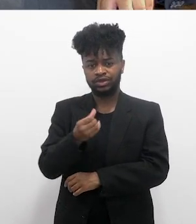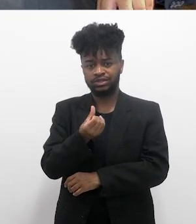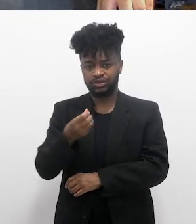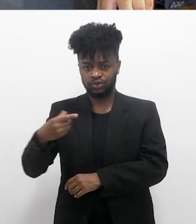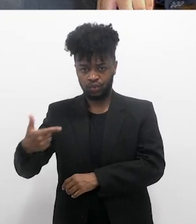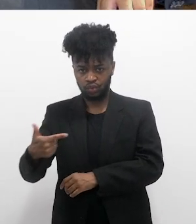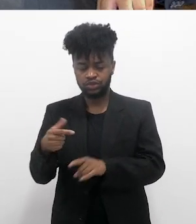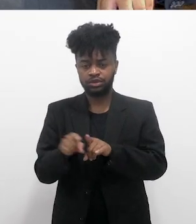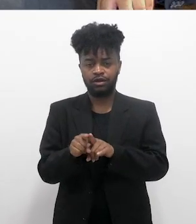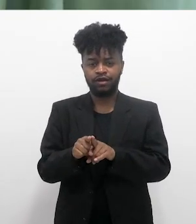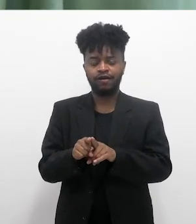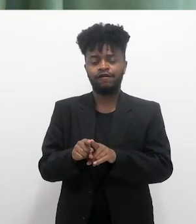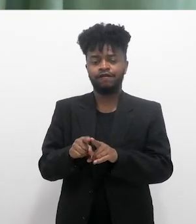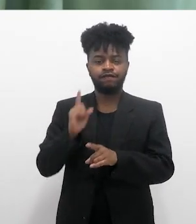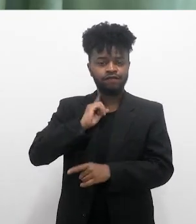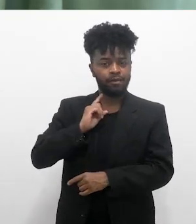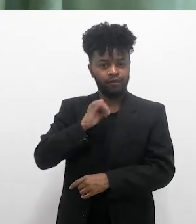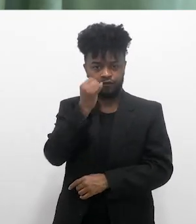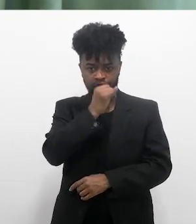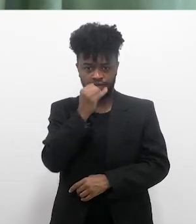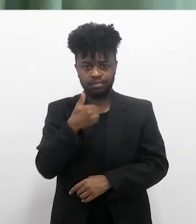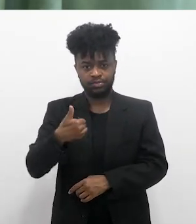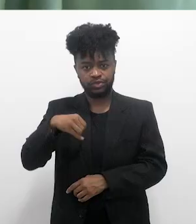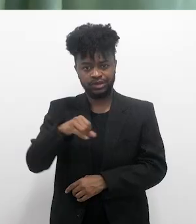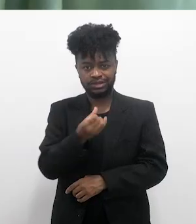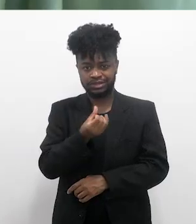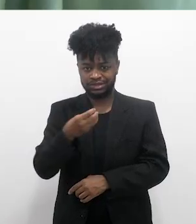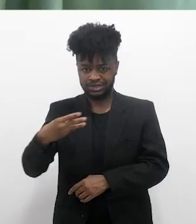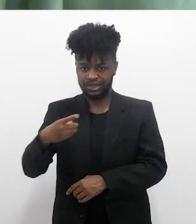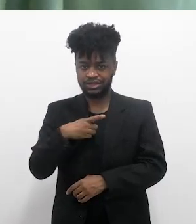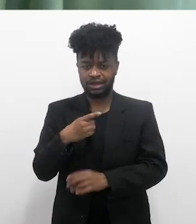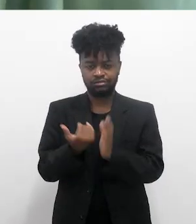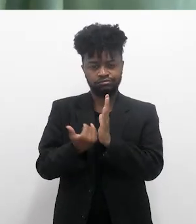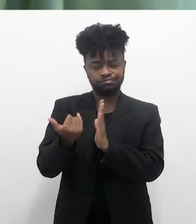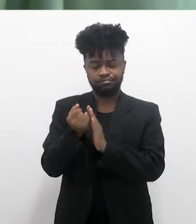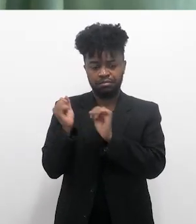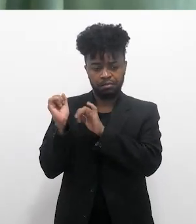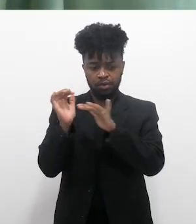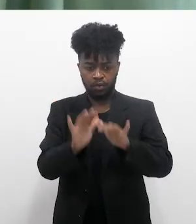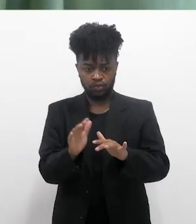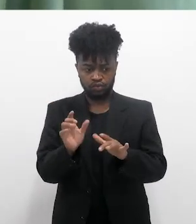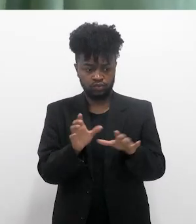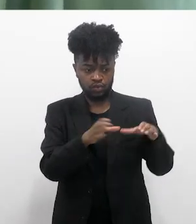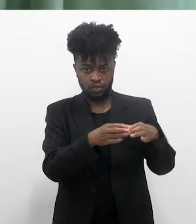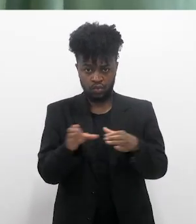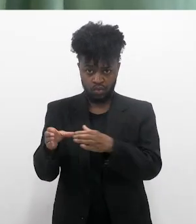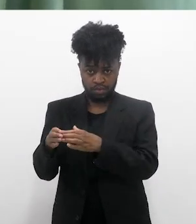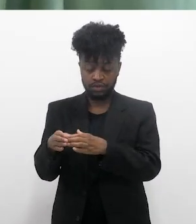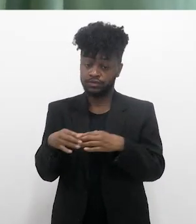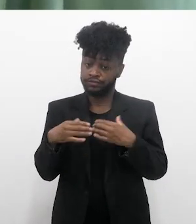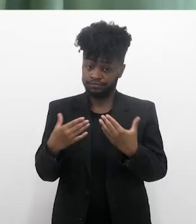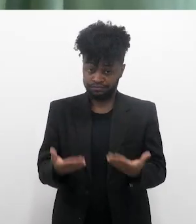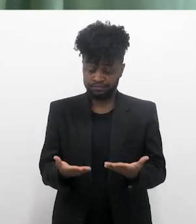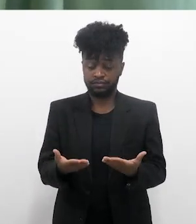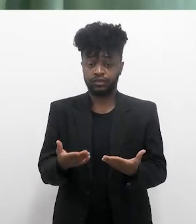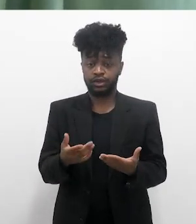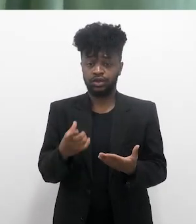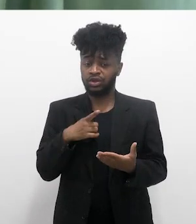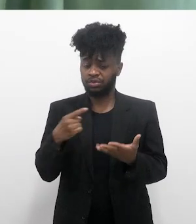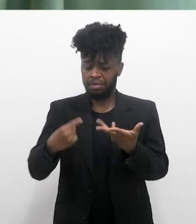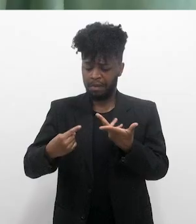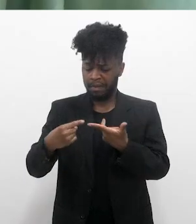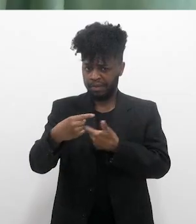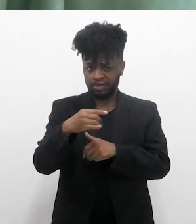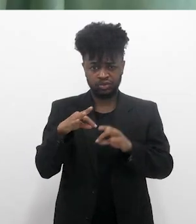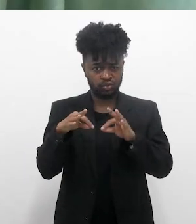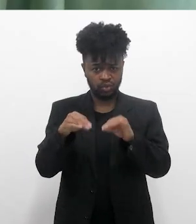63, que era o recorde de público entre duas equipes. Então, esses jogos todos